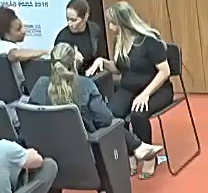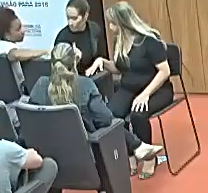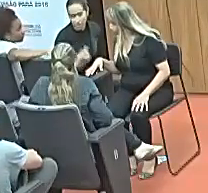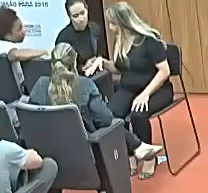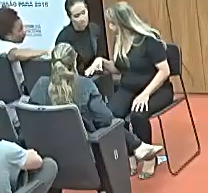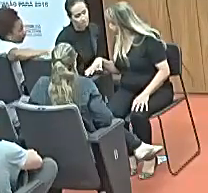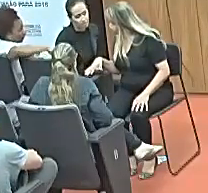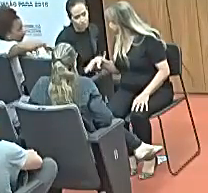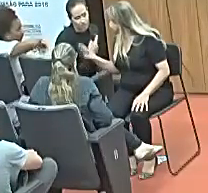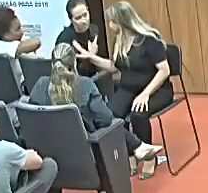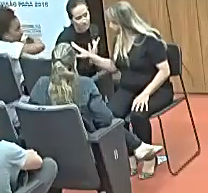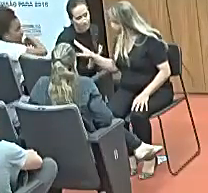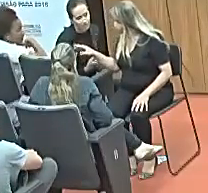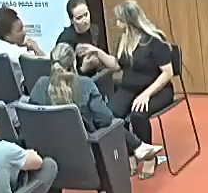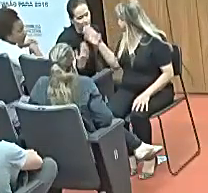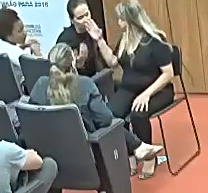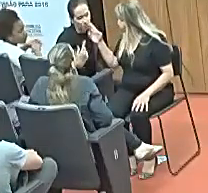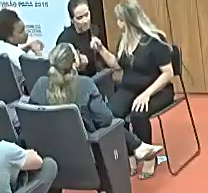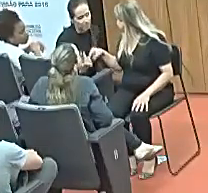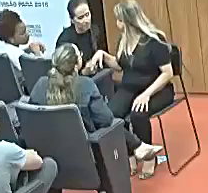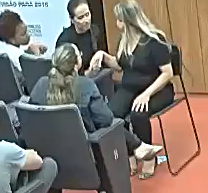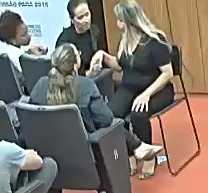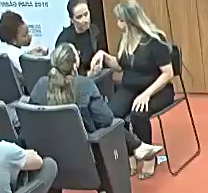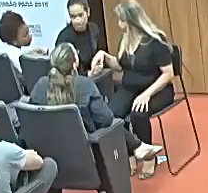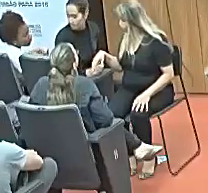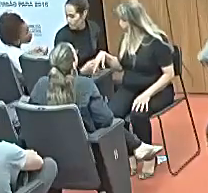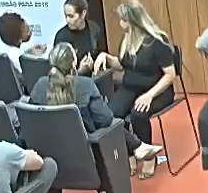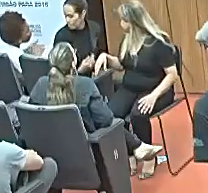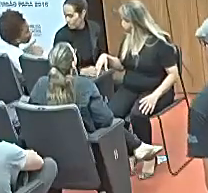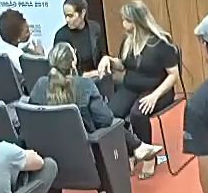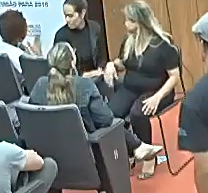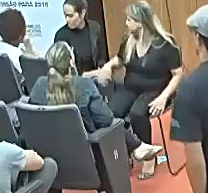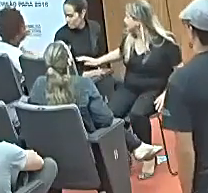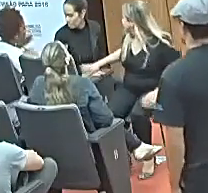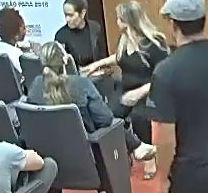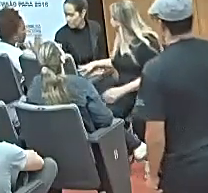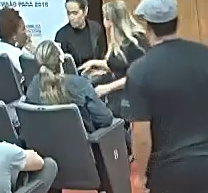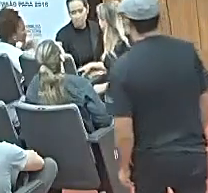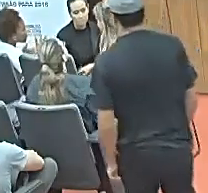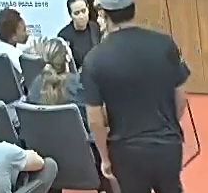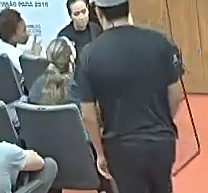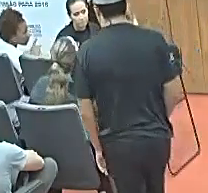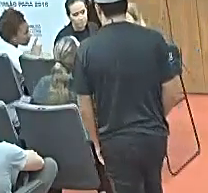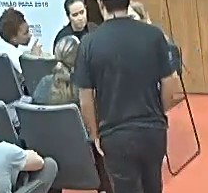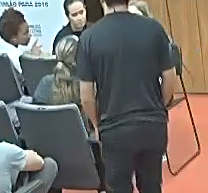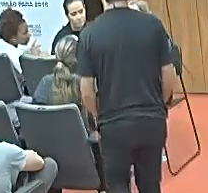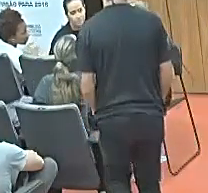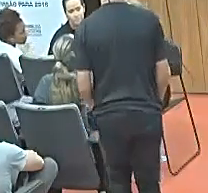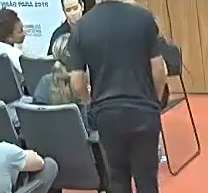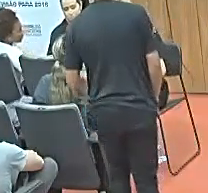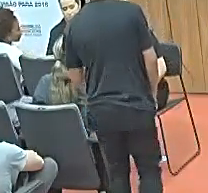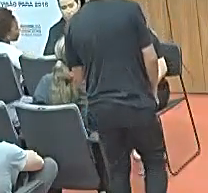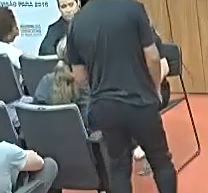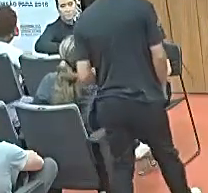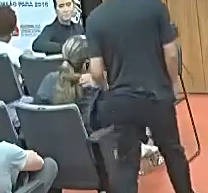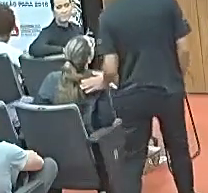0 48 desenvolvimento econômico de minas gerais 0 74 radiodifusão e telecomunicações